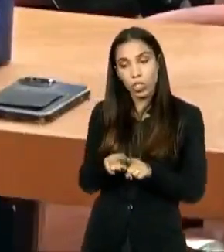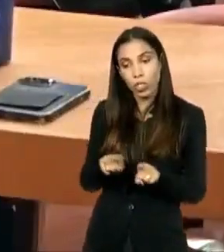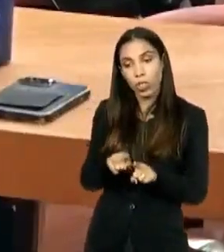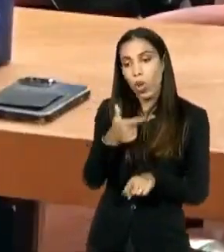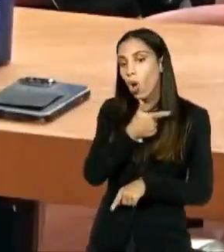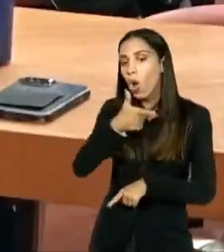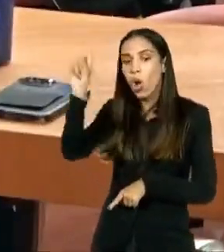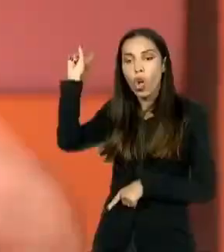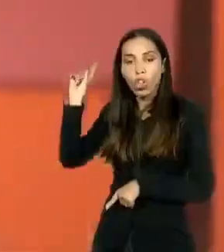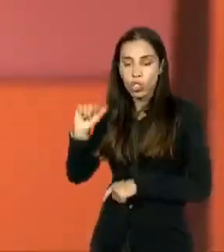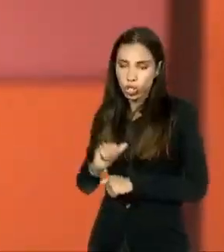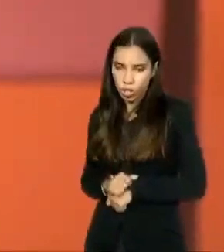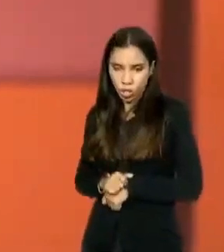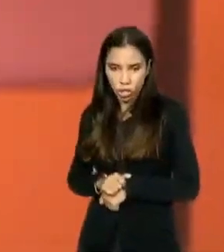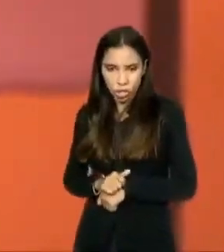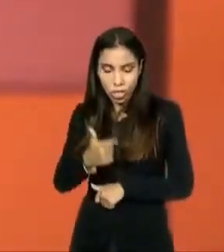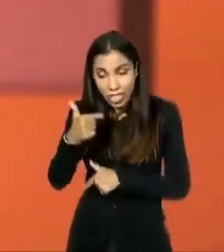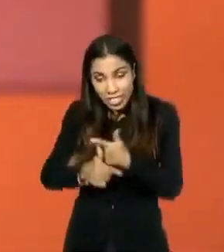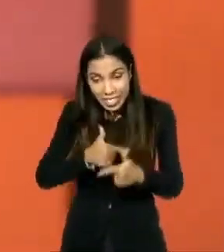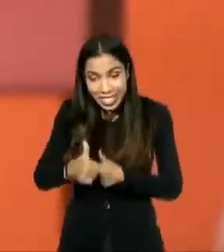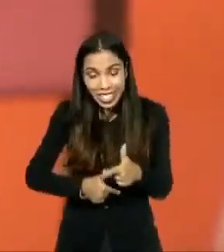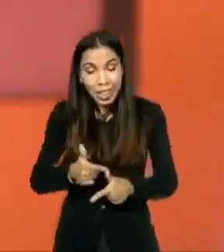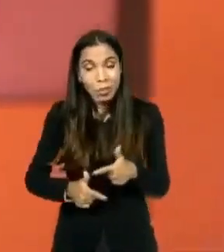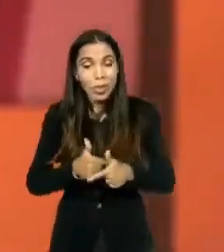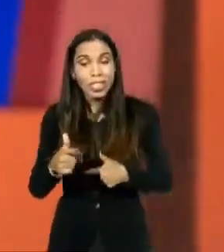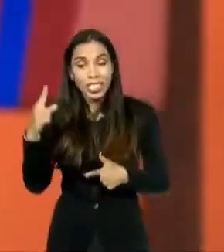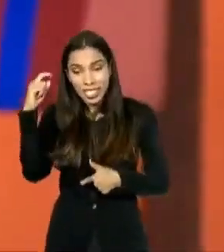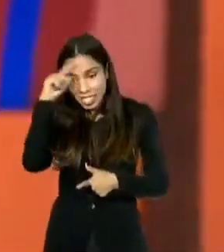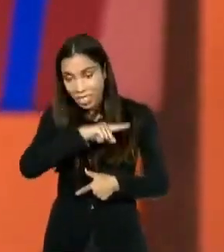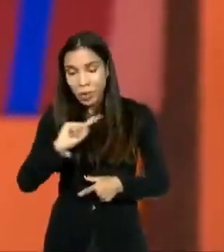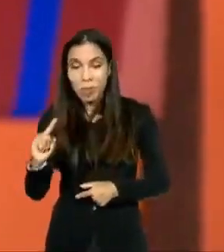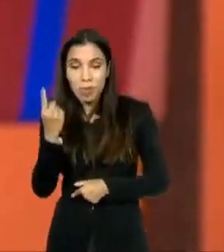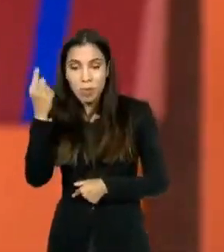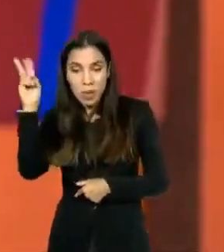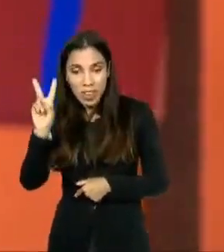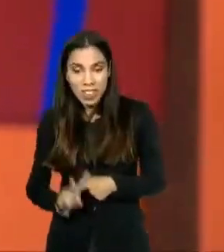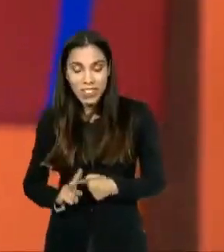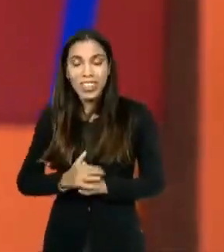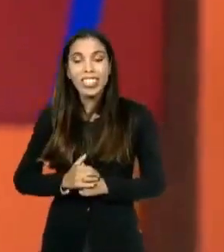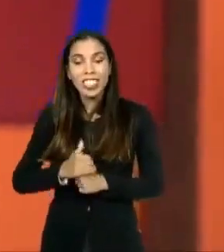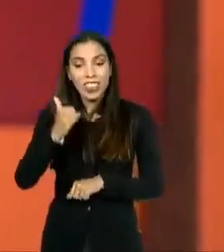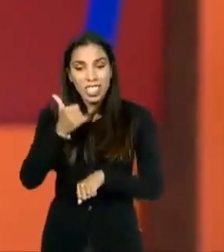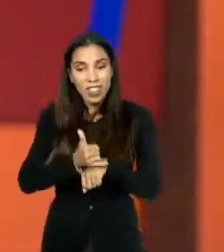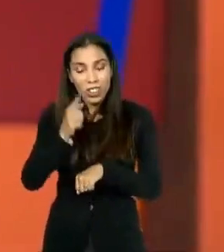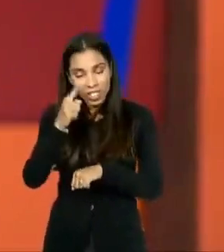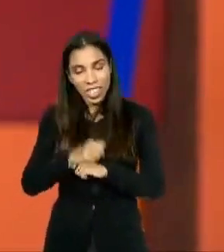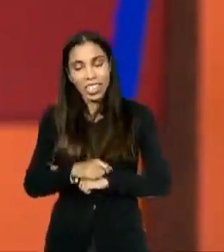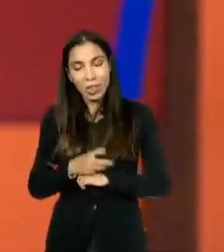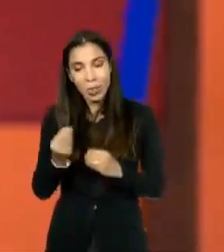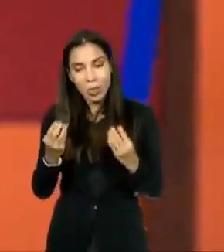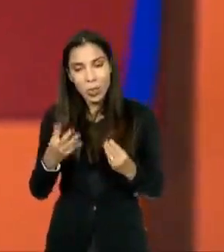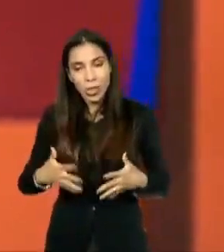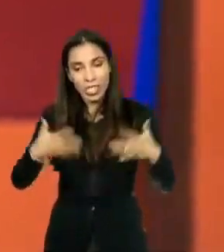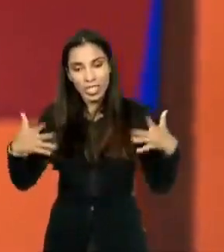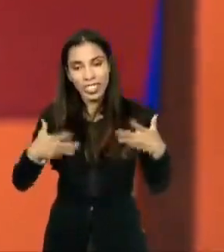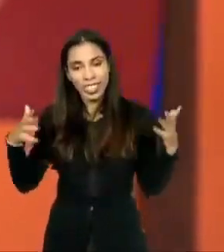outra... trabalho, então, uma labuta enorme levantar o festival. Vai ser a primeira vez que nós vamos fazer o festival em Volta Redonda e a gente está muito